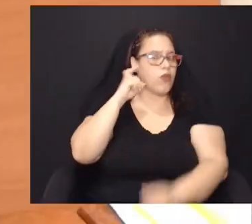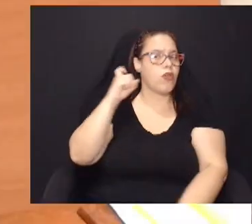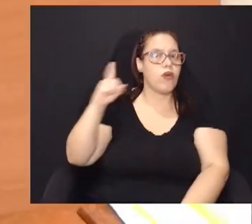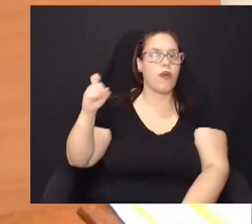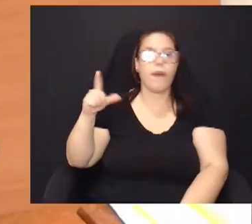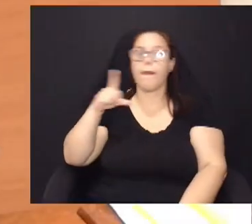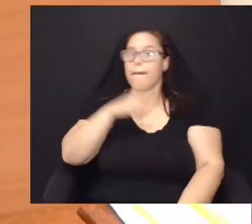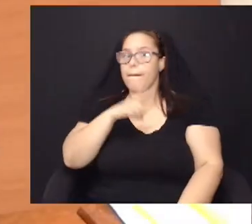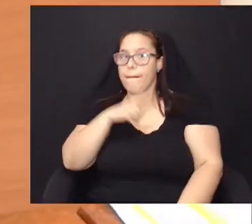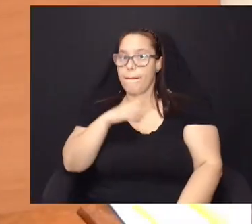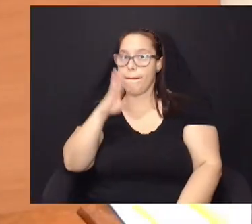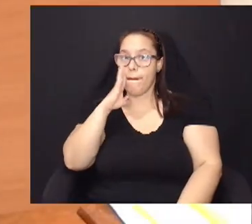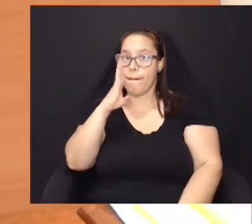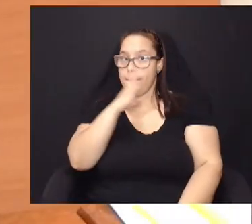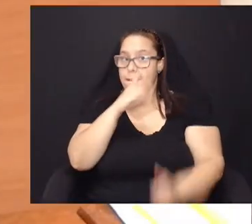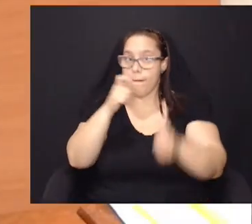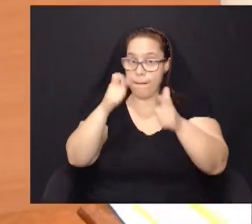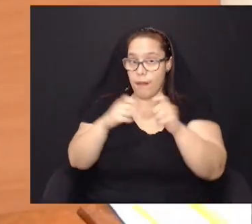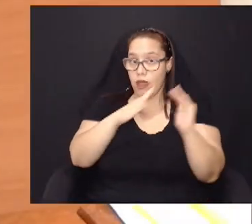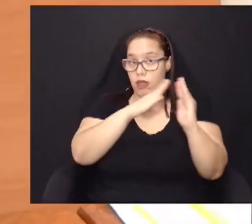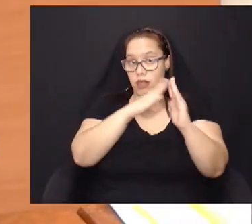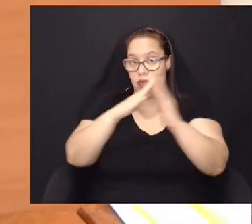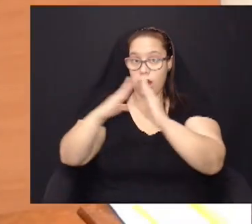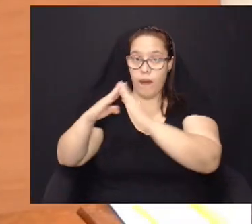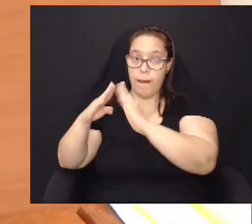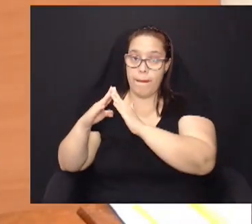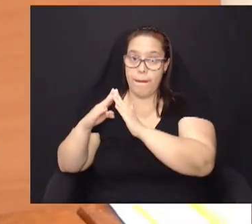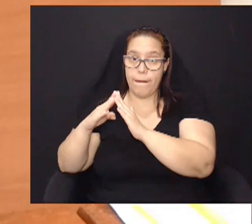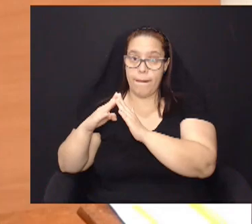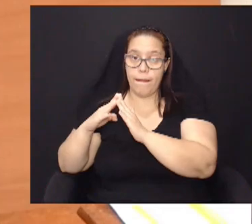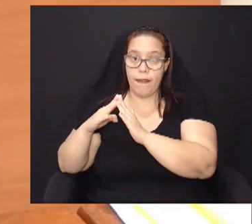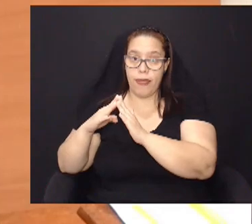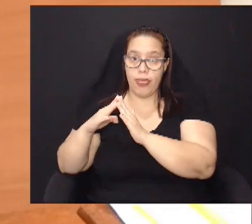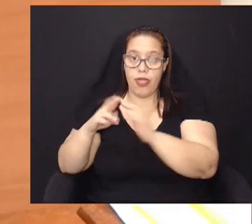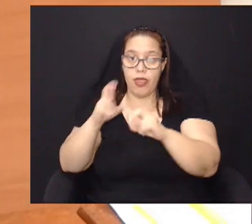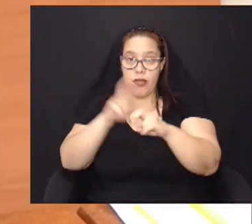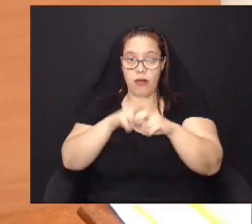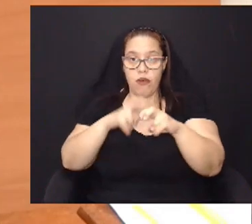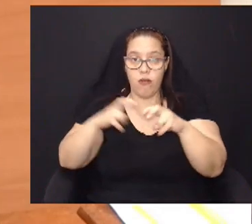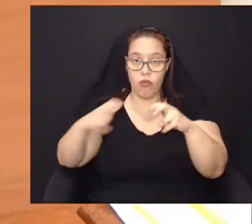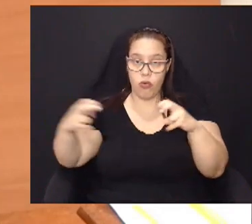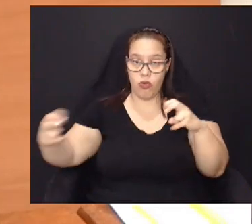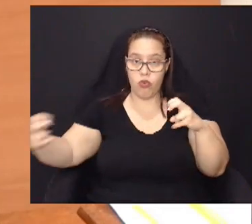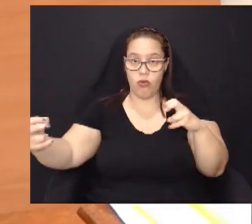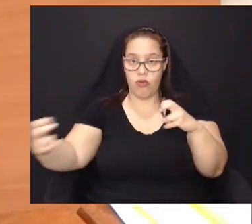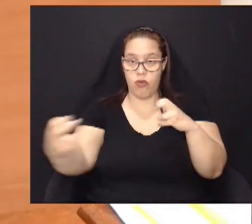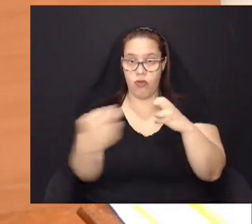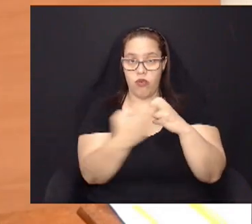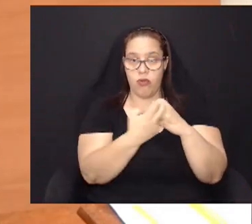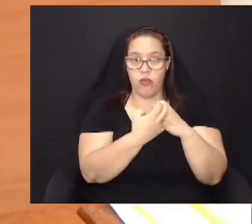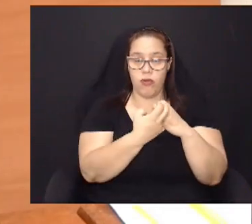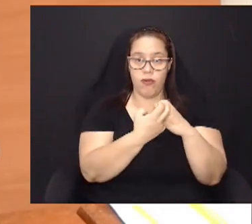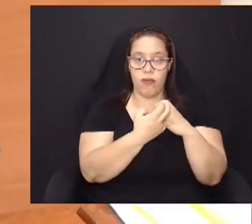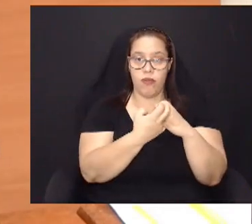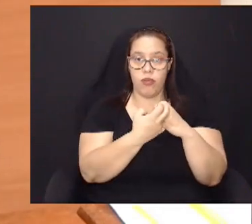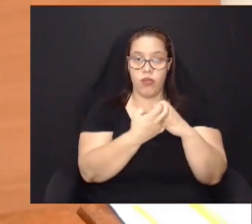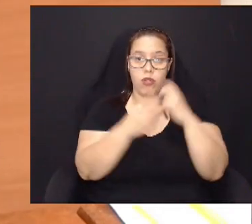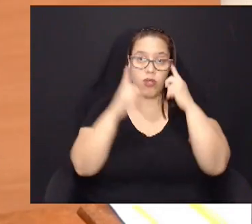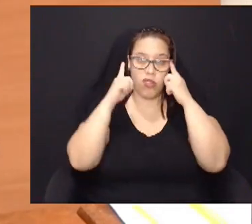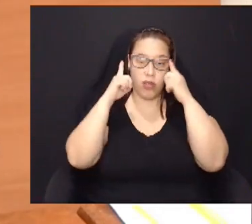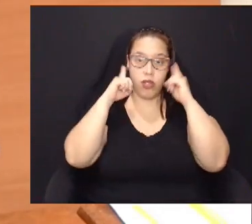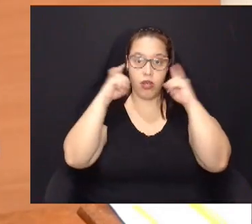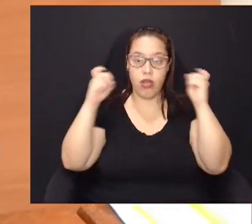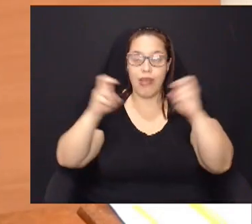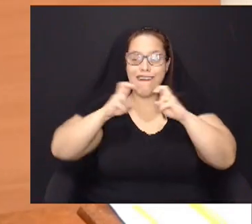um bar numa região residencial e você está colocando muitas mesas para fora e as pessoas estão lá e o som da